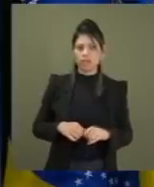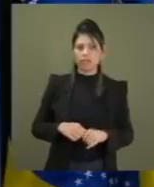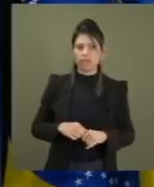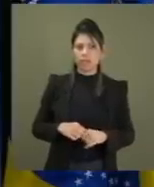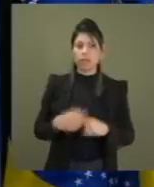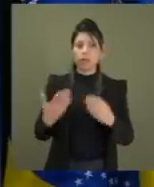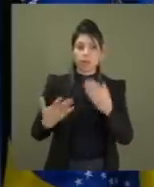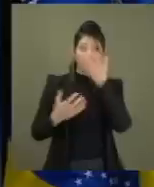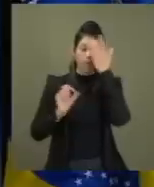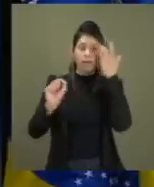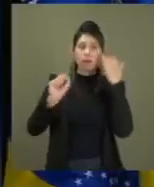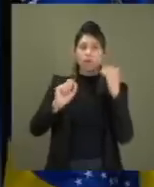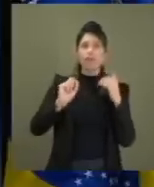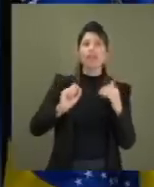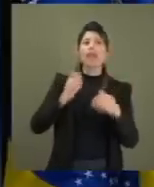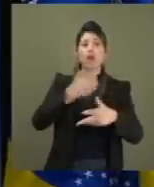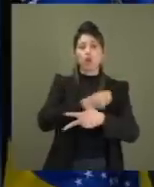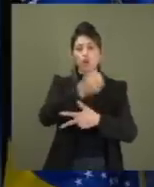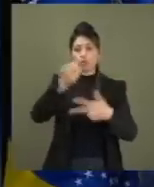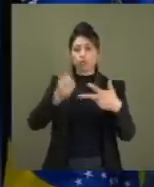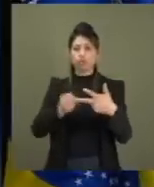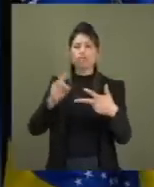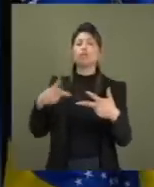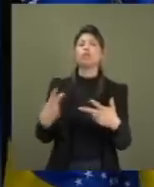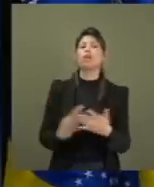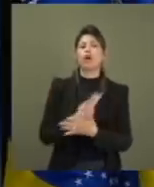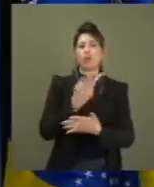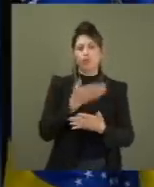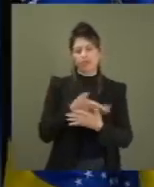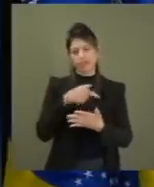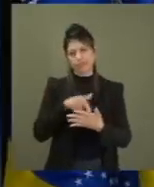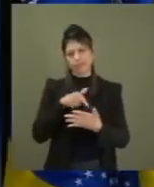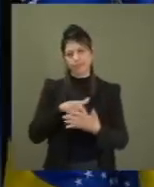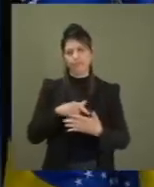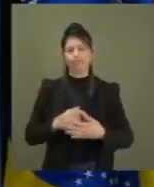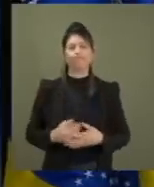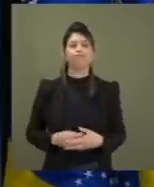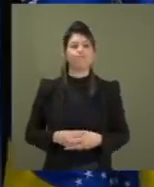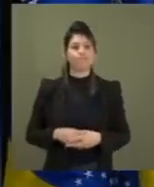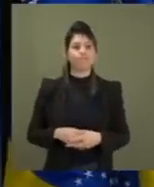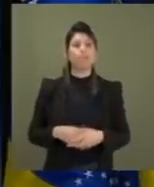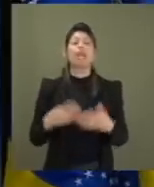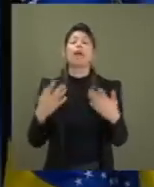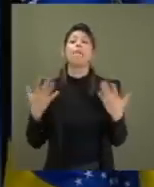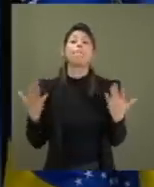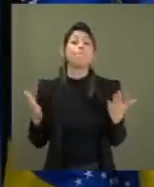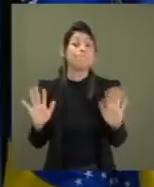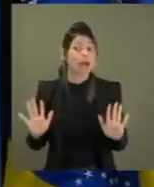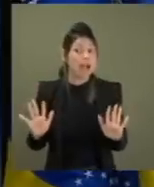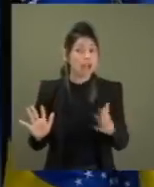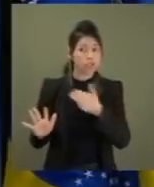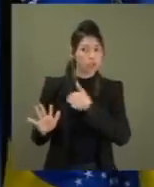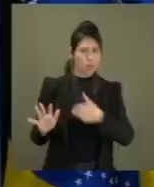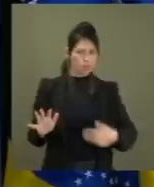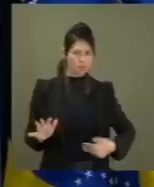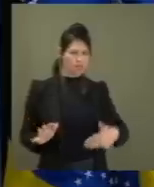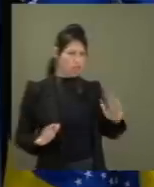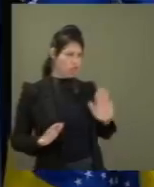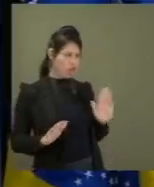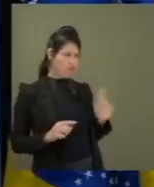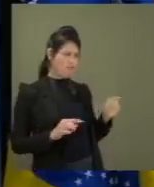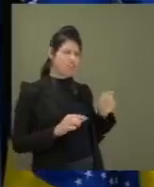do senado da câmara do Palácio do Planalto e do STF e o que é que o governo Lula fez com essa